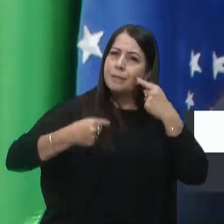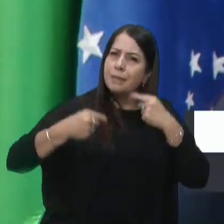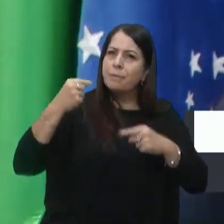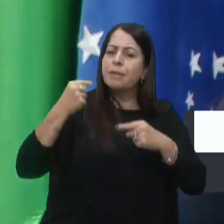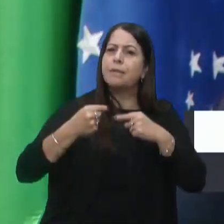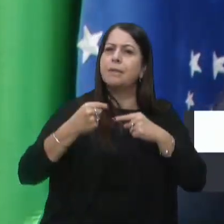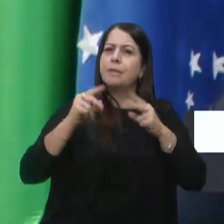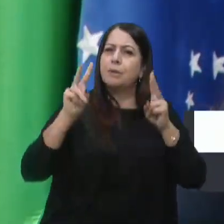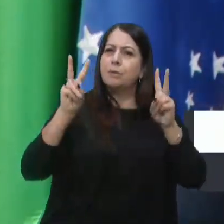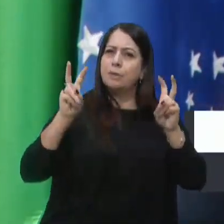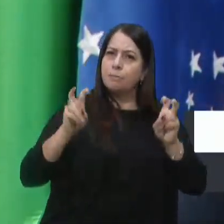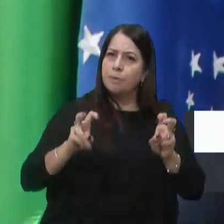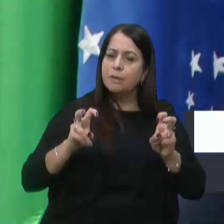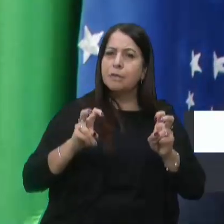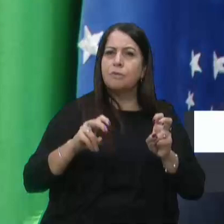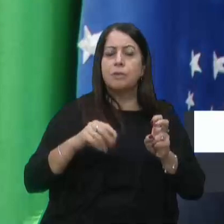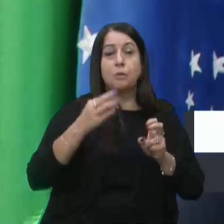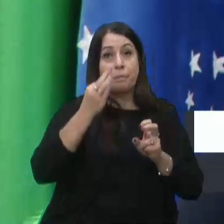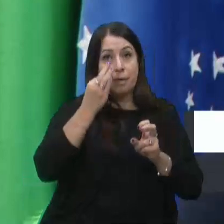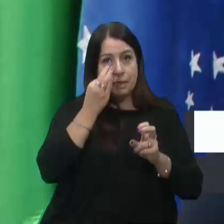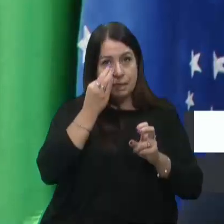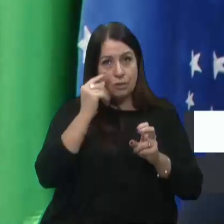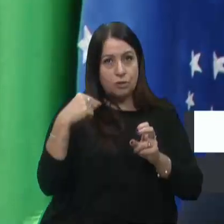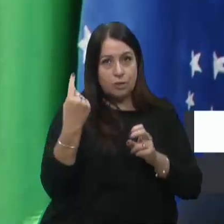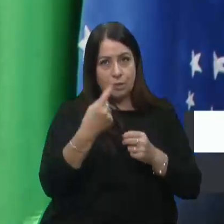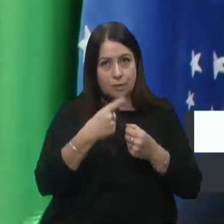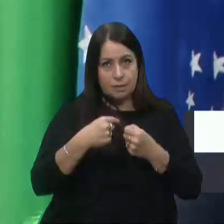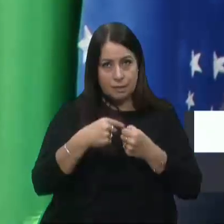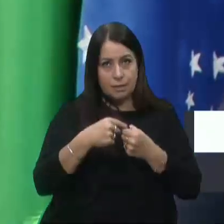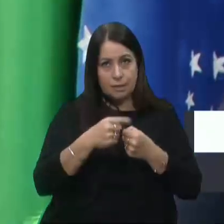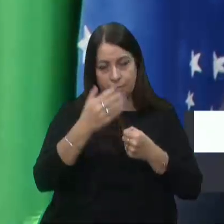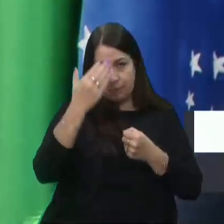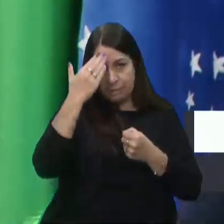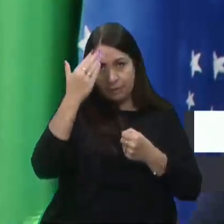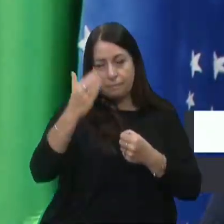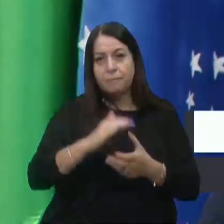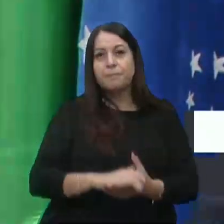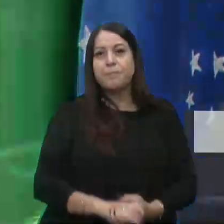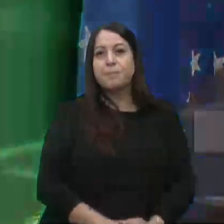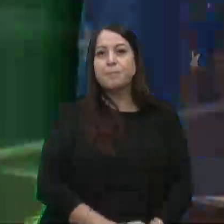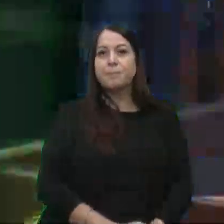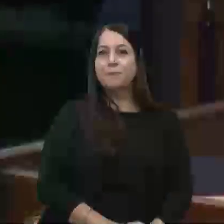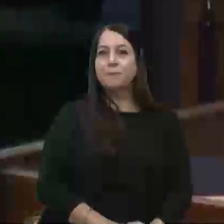uma temática tão presente em nossa cidade. Muito obrigado.